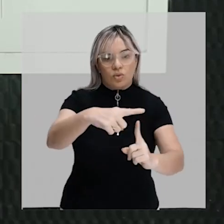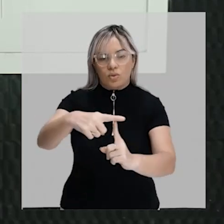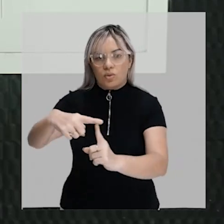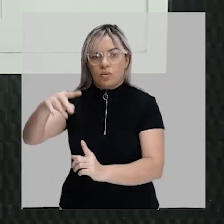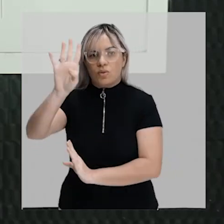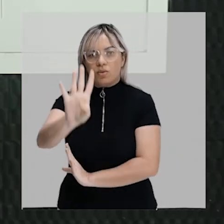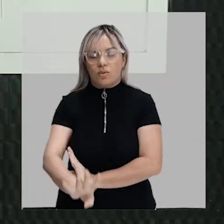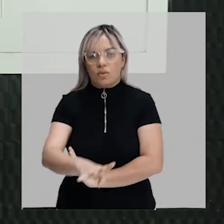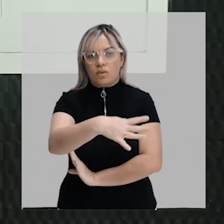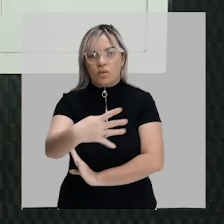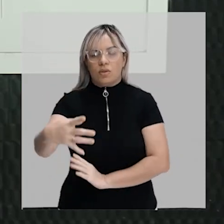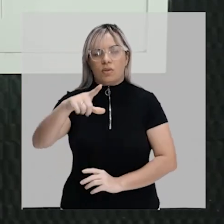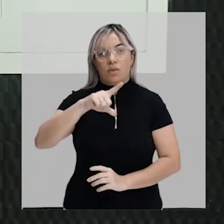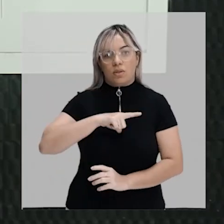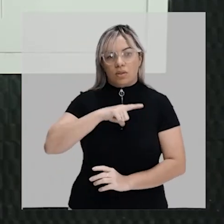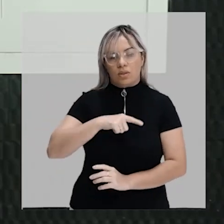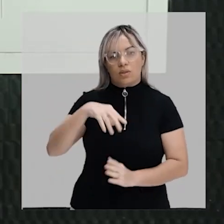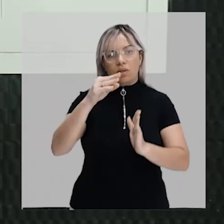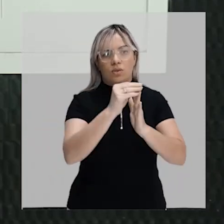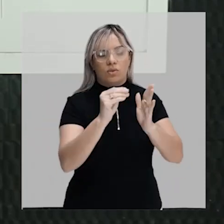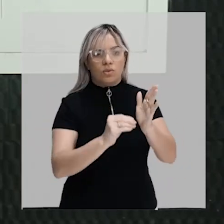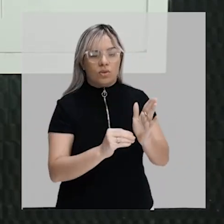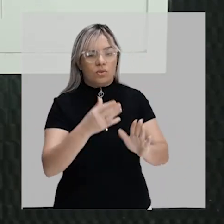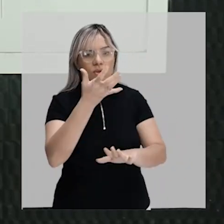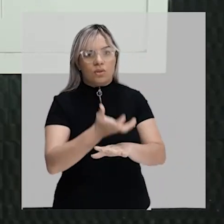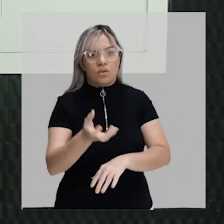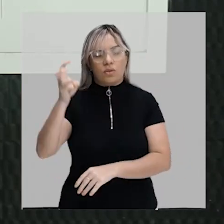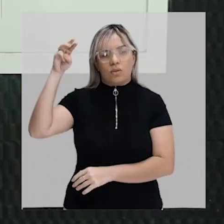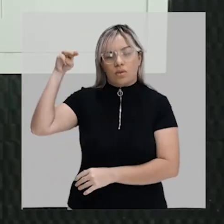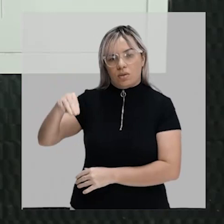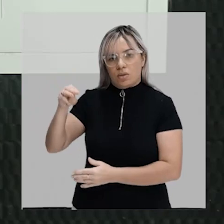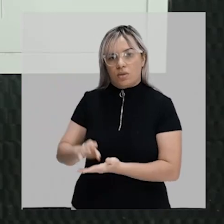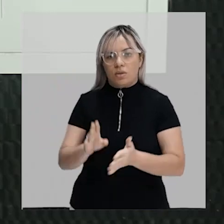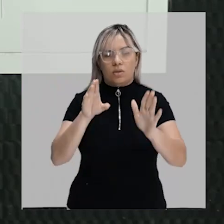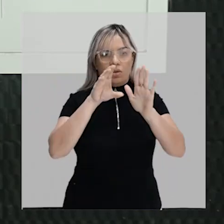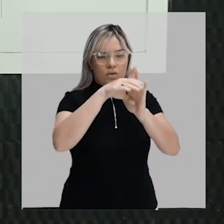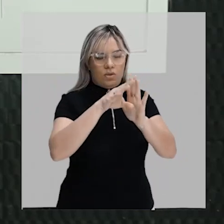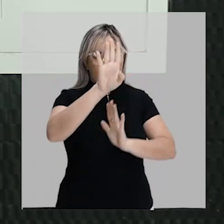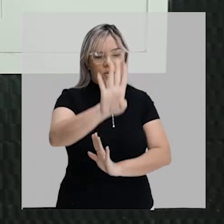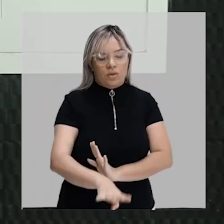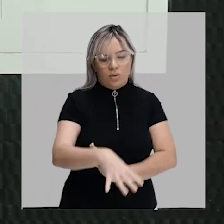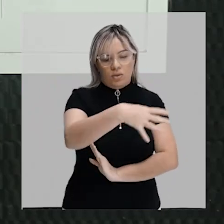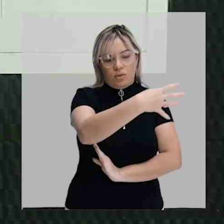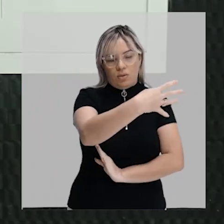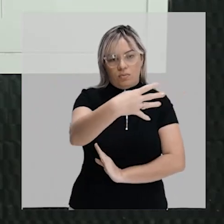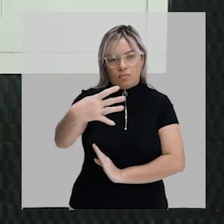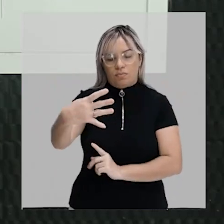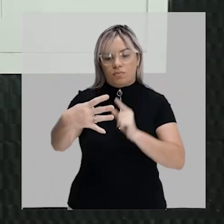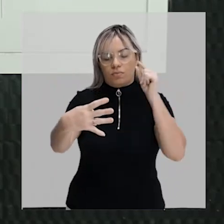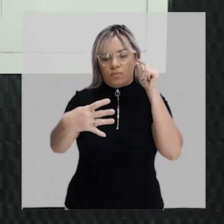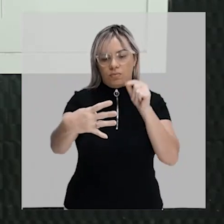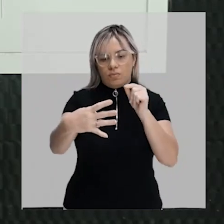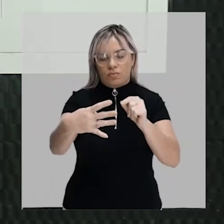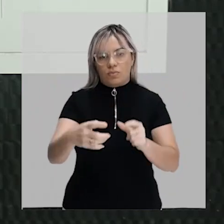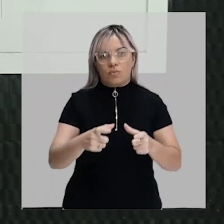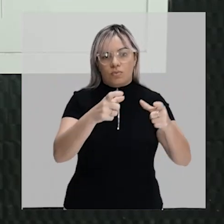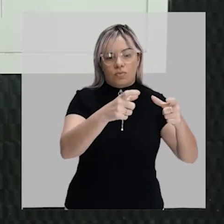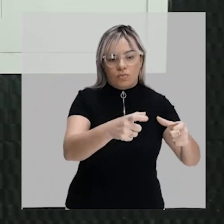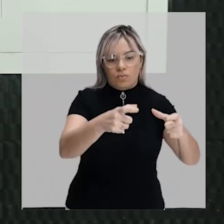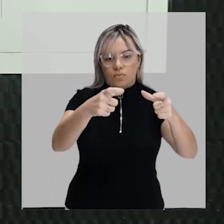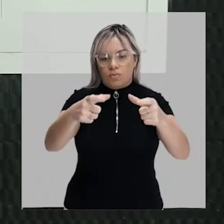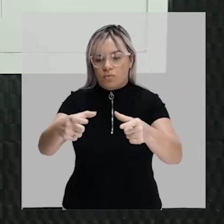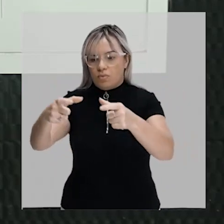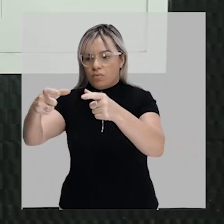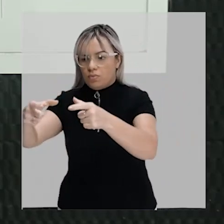de matrizes que existe só lembrando o conceito para quem não assistiu que a matriz nada mais é do que uma tabela né onde os números se